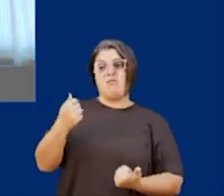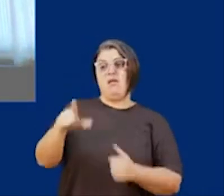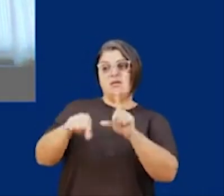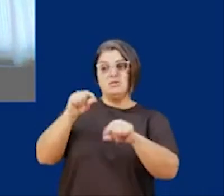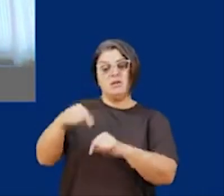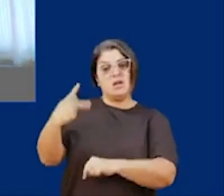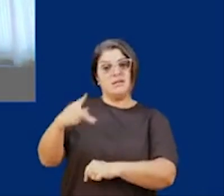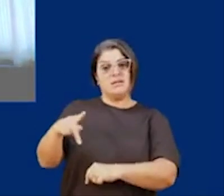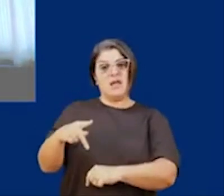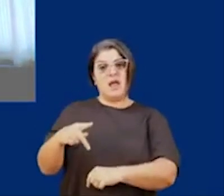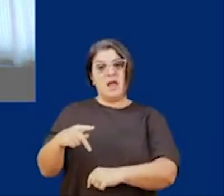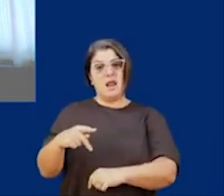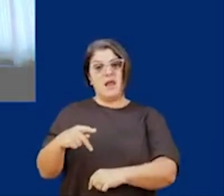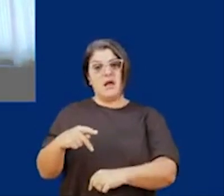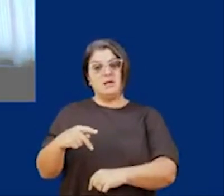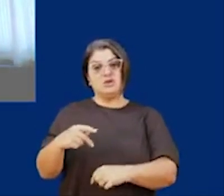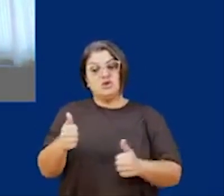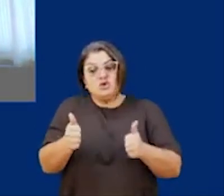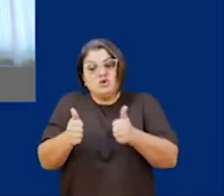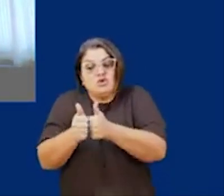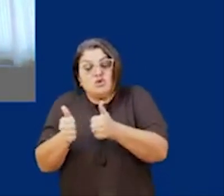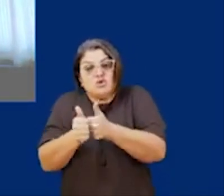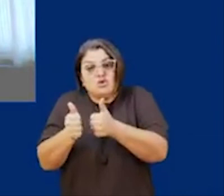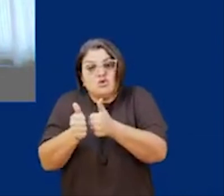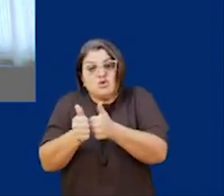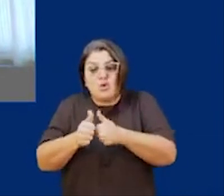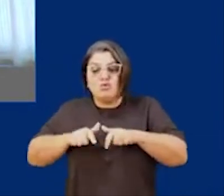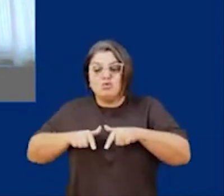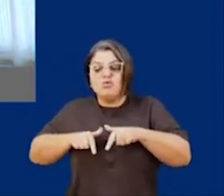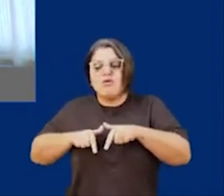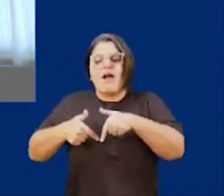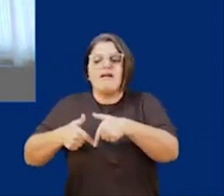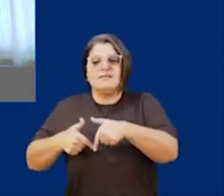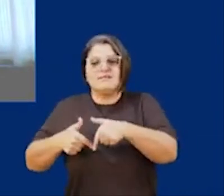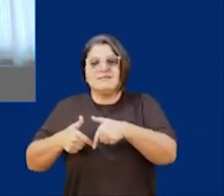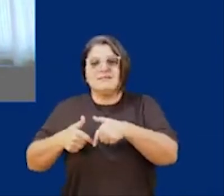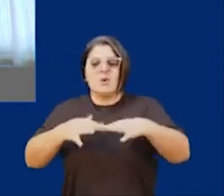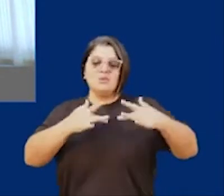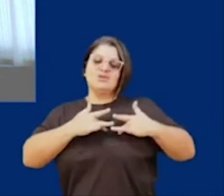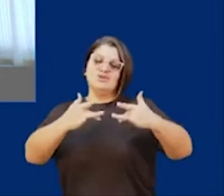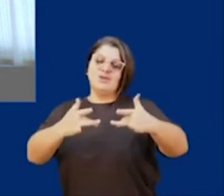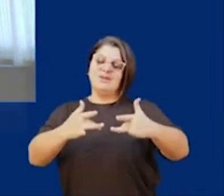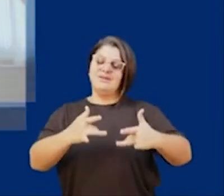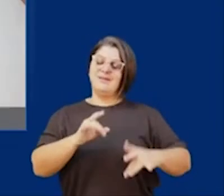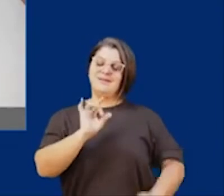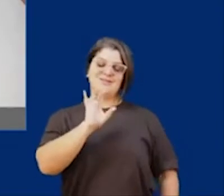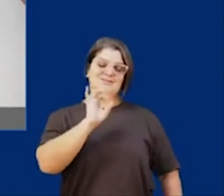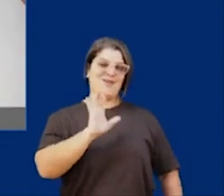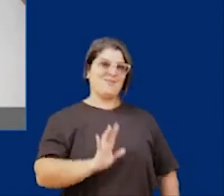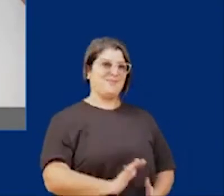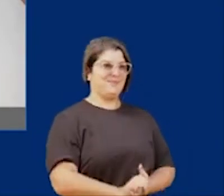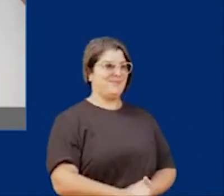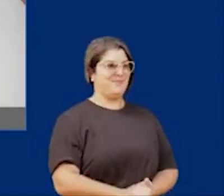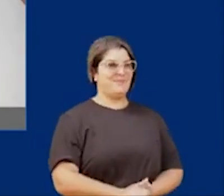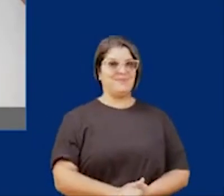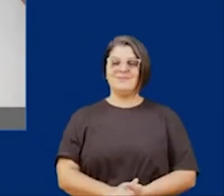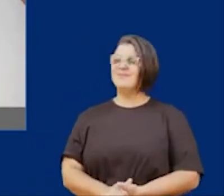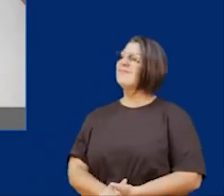Exercitem o lugar de coadjuvantes proativos e solidários. É isso.